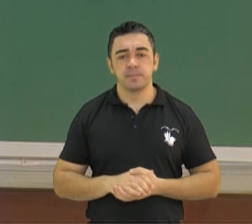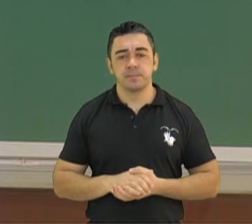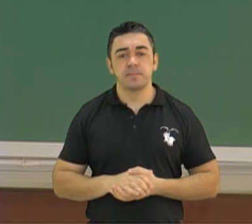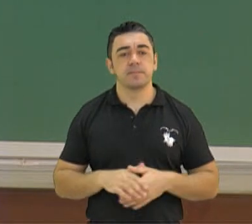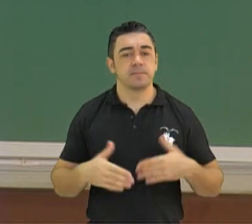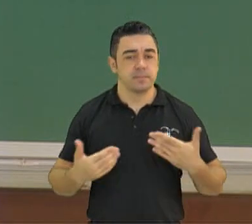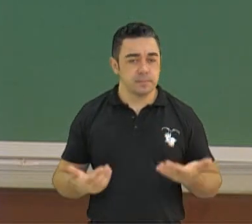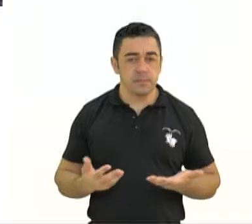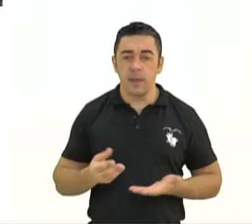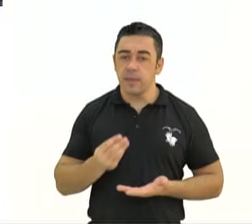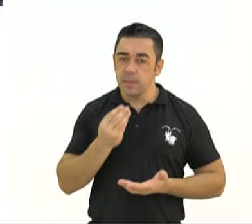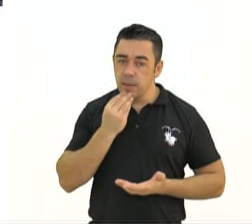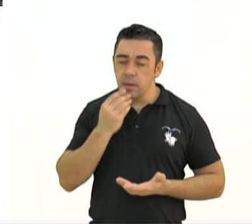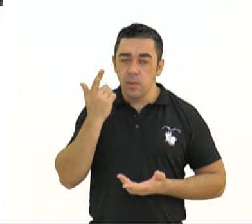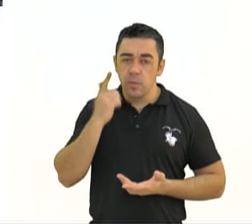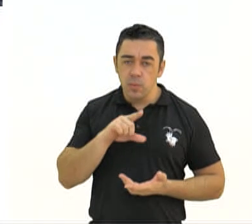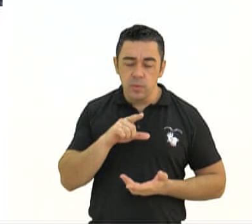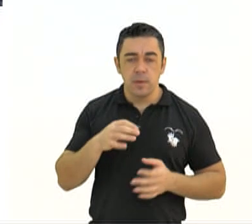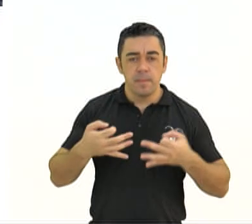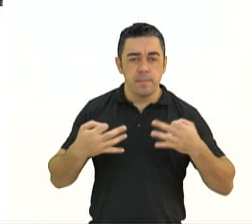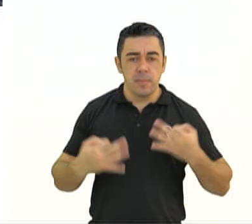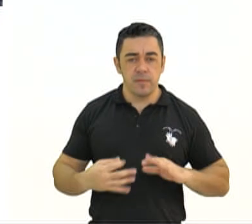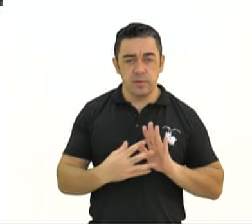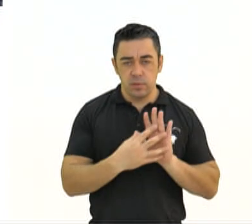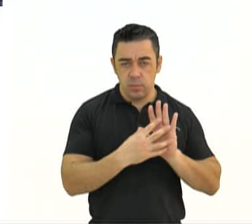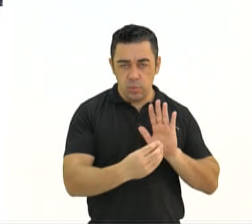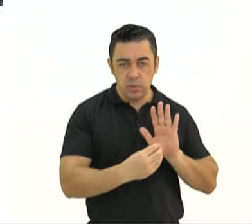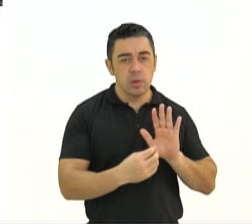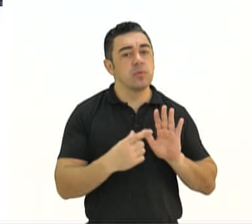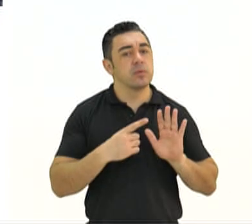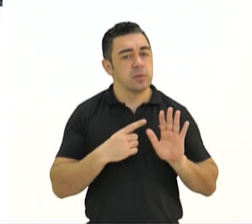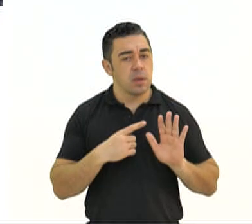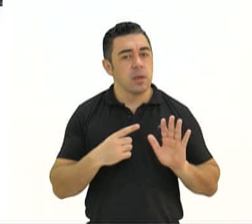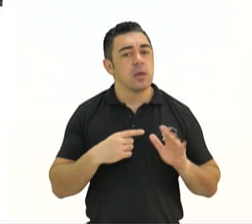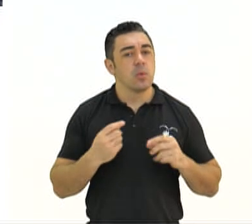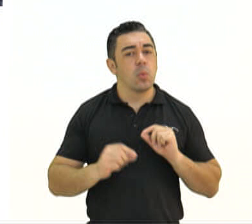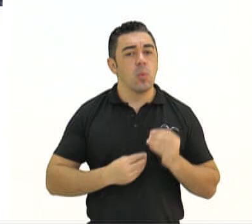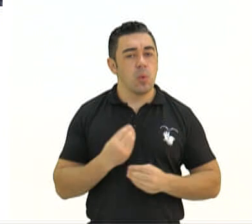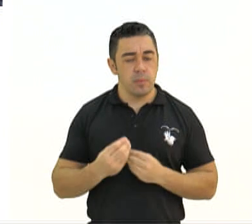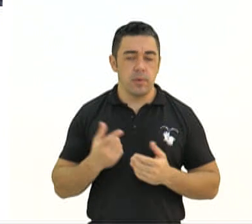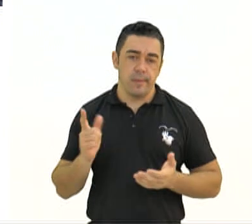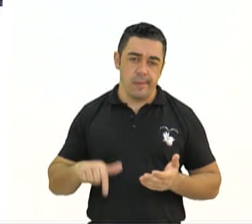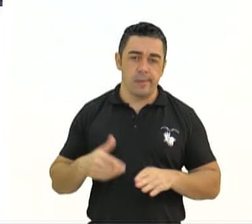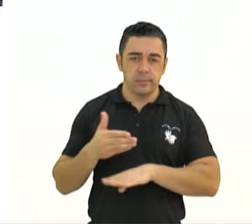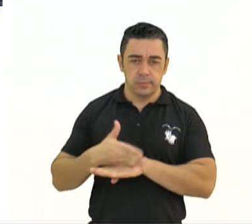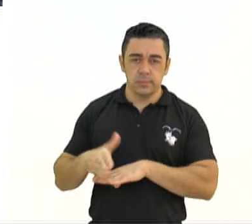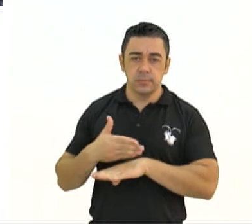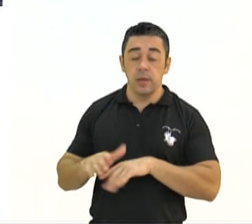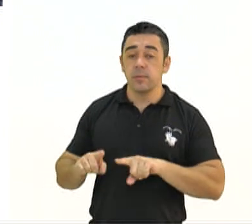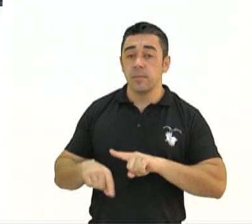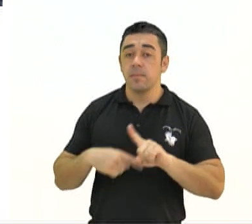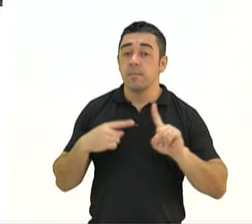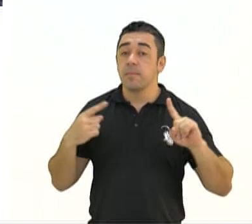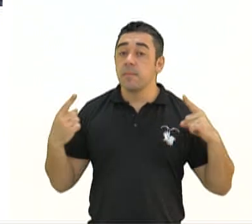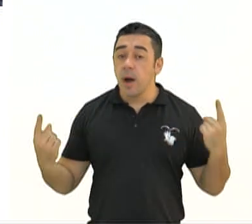E aí, para tentar alcançar esse ideal, existem meios. Um deles é a atividade física, o exercício físico, mas